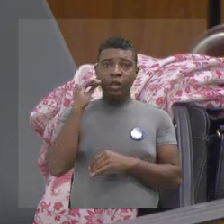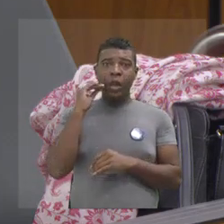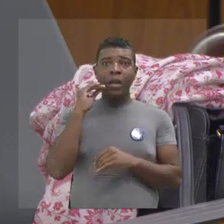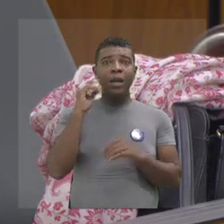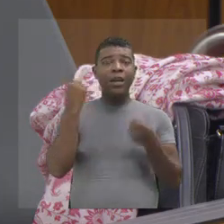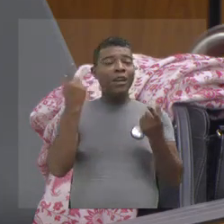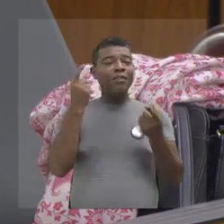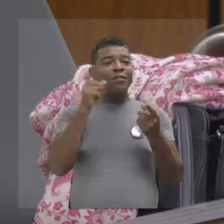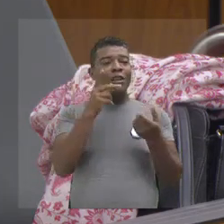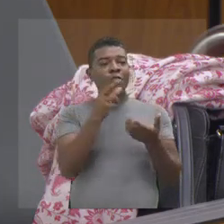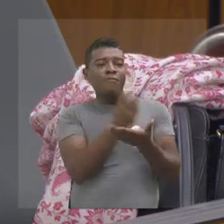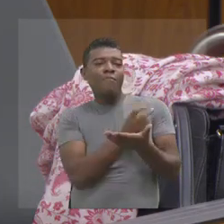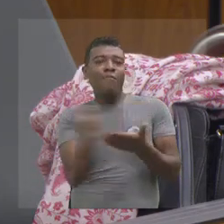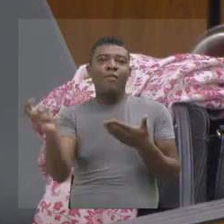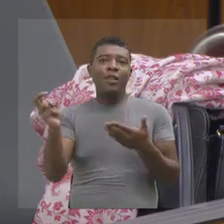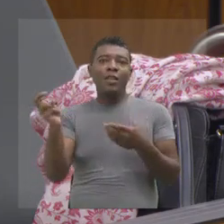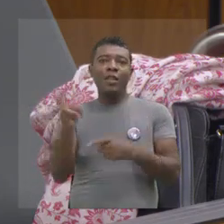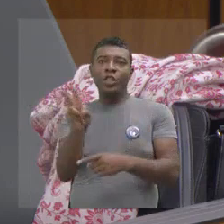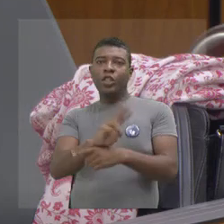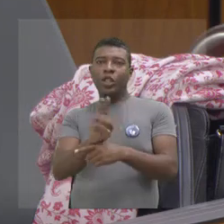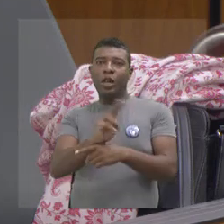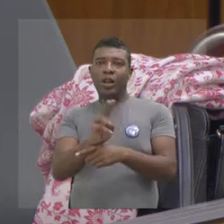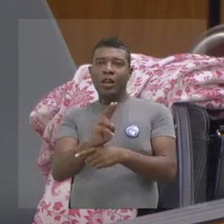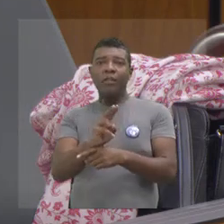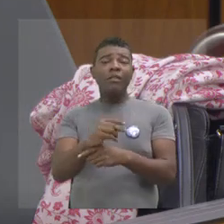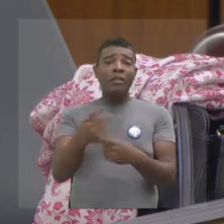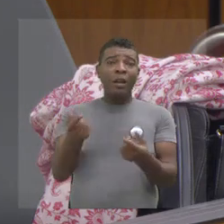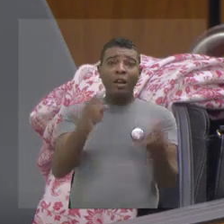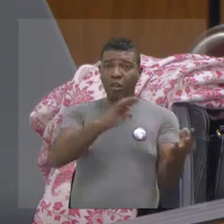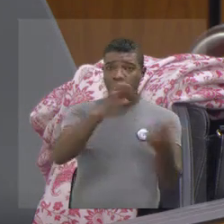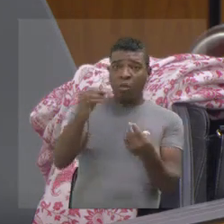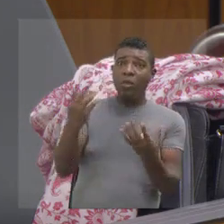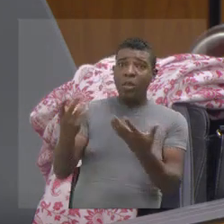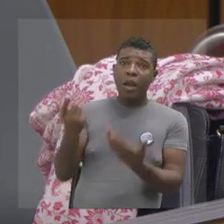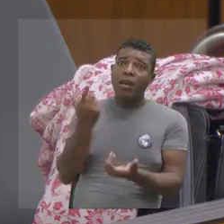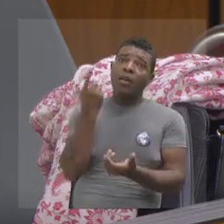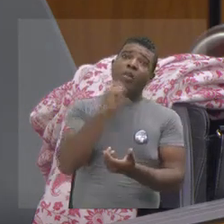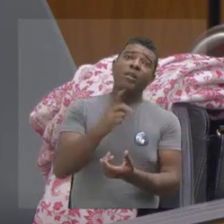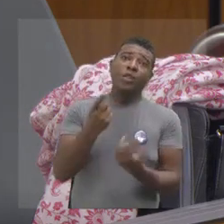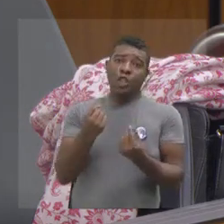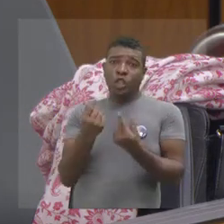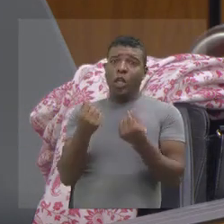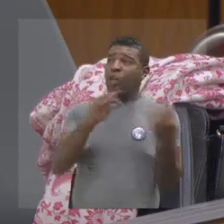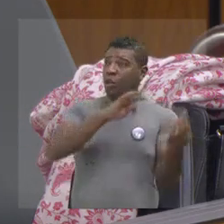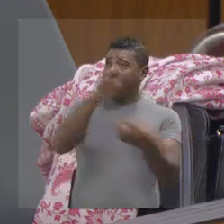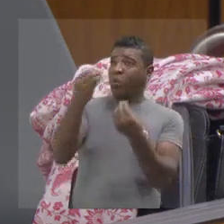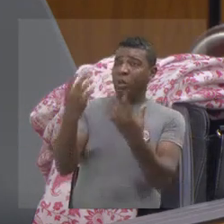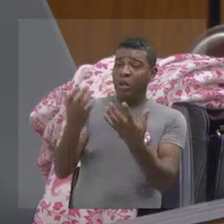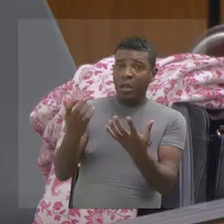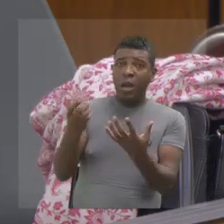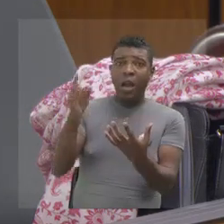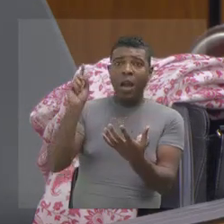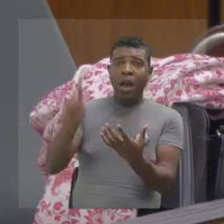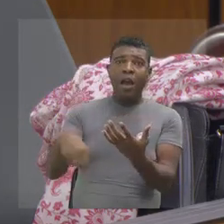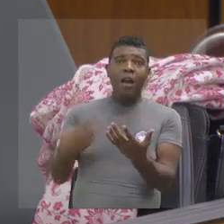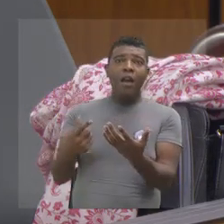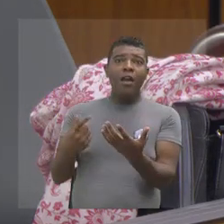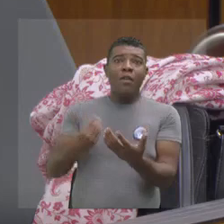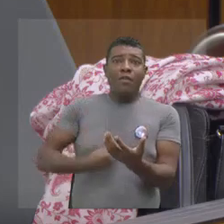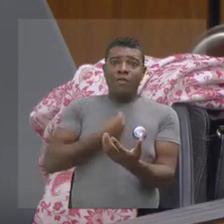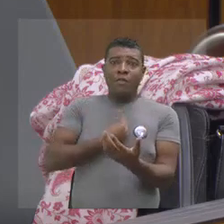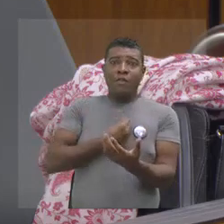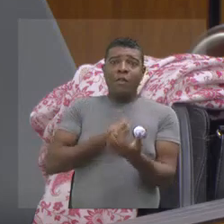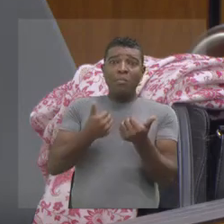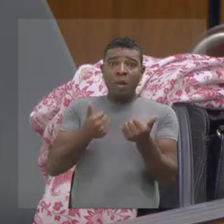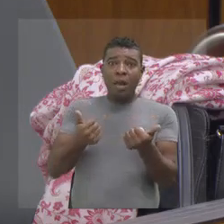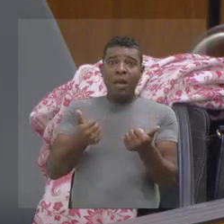de chefia acho que considerando que todo mundo quer ganhar dinheiro e todo mundo quer viver bem as pessoas só saem de cargo de chefia ainda mais